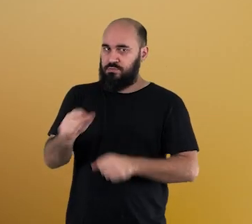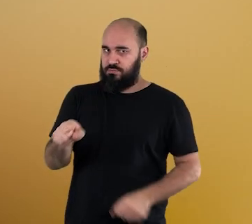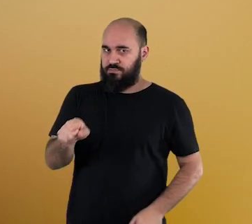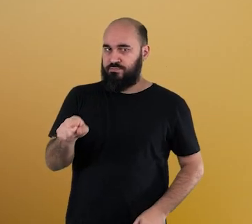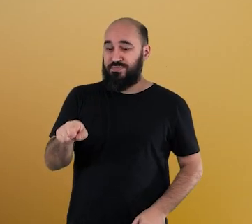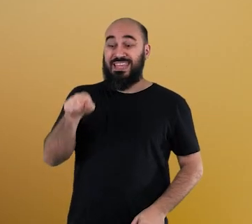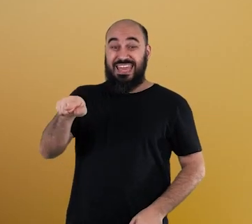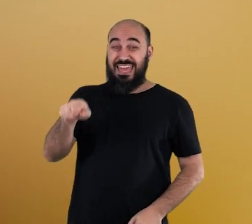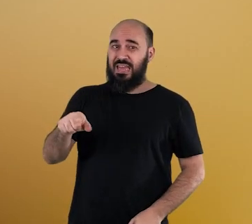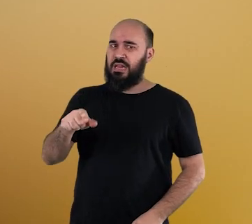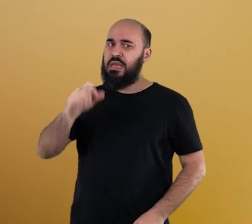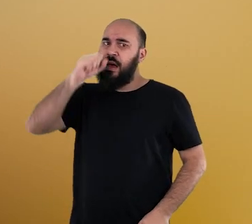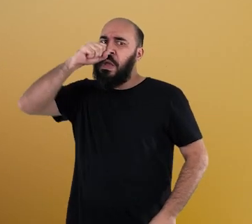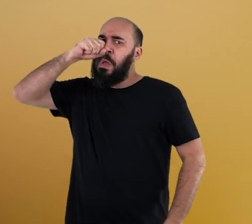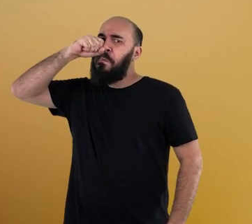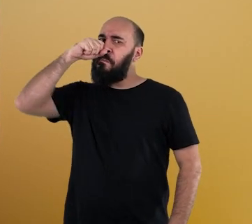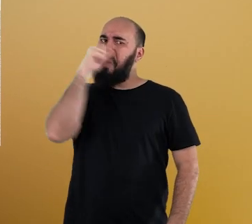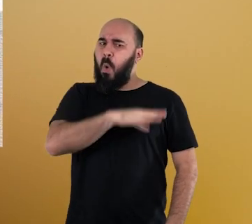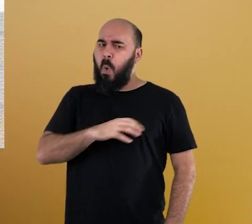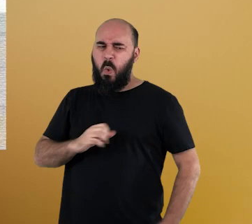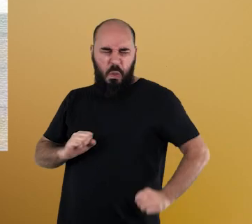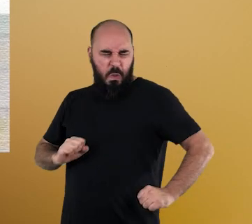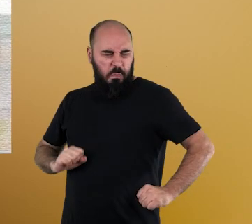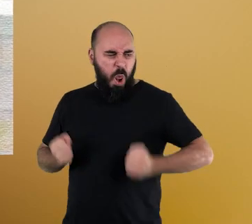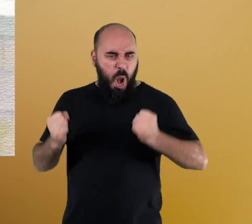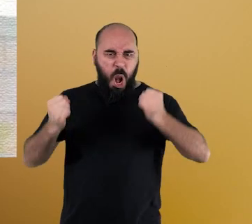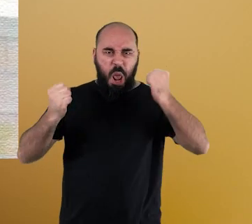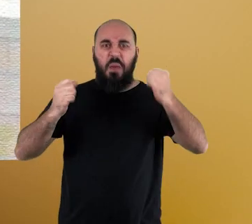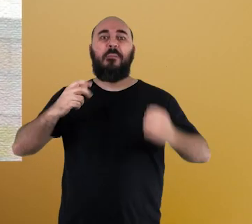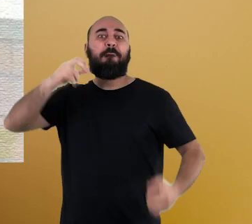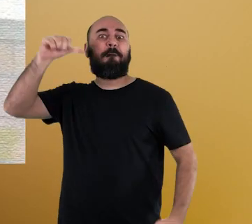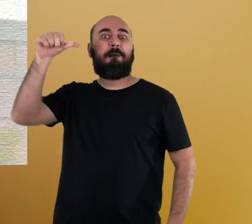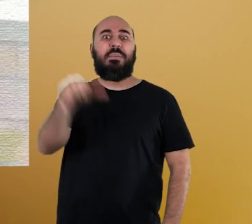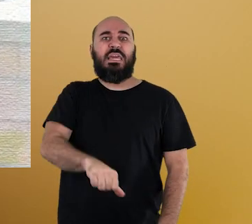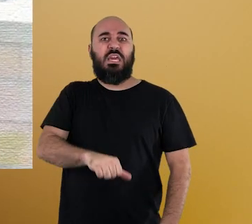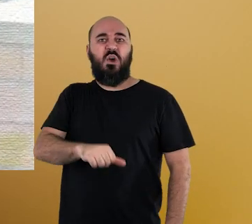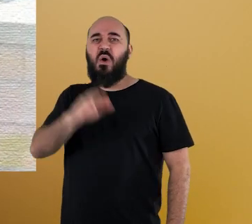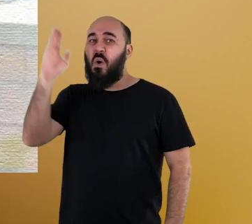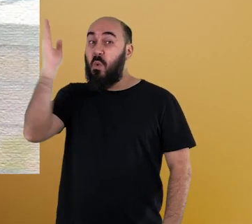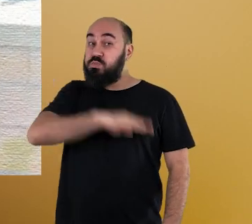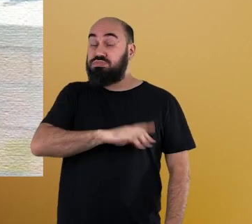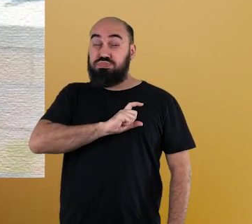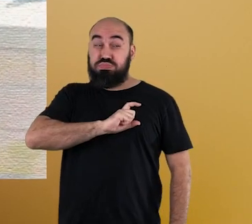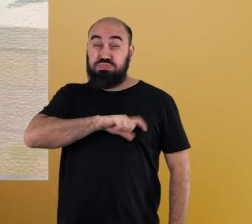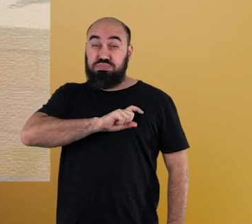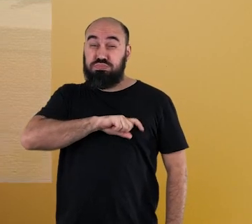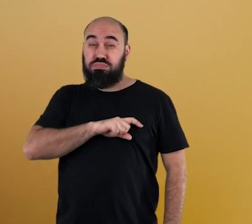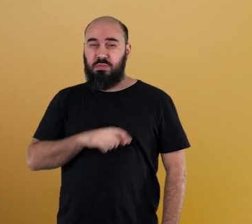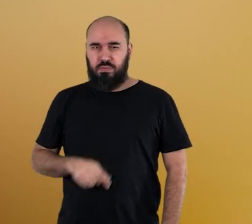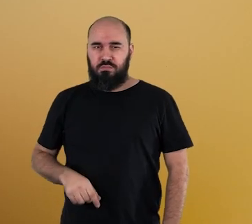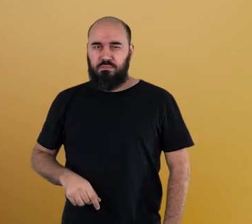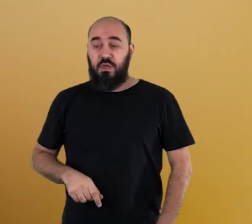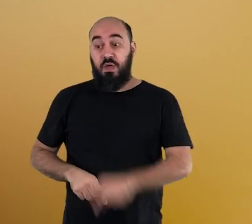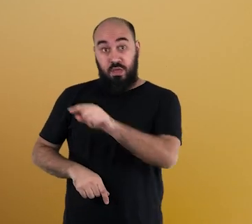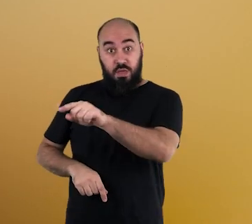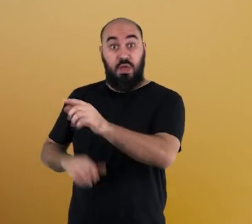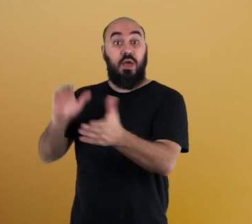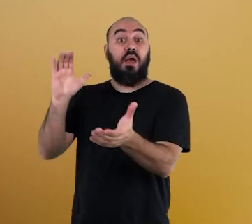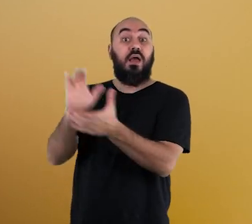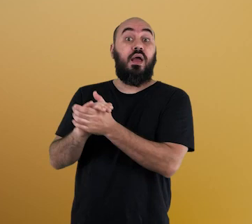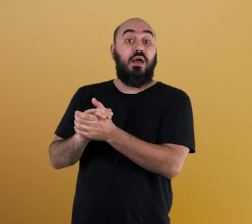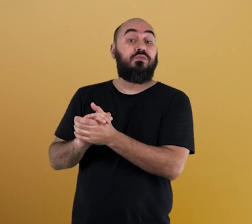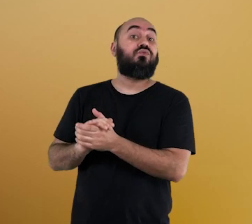os seus antecessores. O rei Acabe casou-se com uma mulher chamada Jezabel, uma estrangeira que